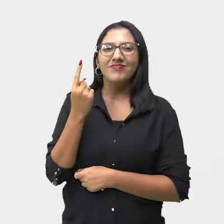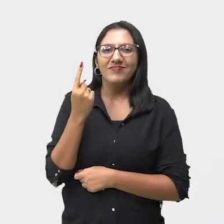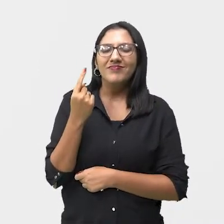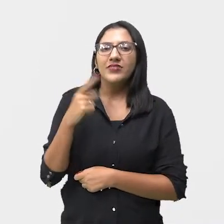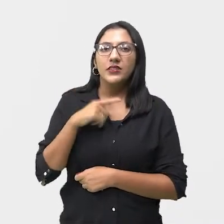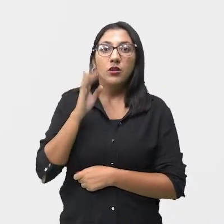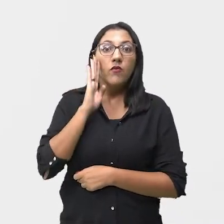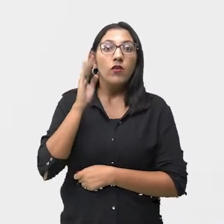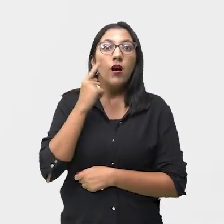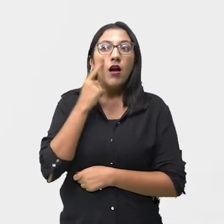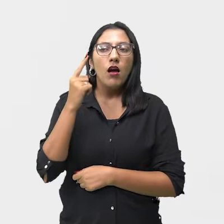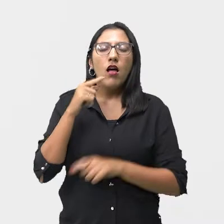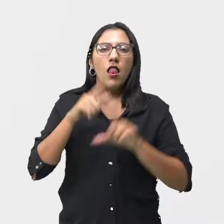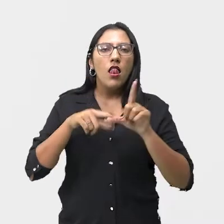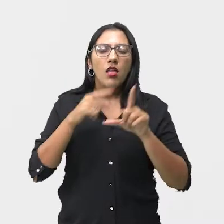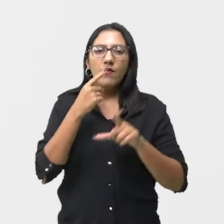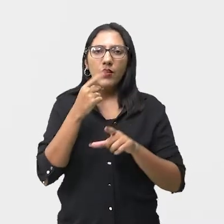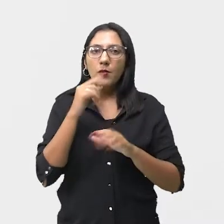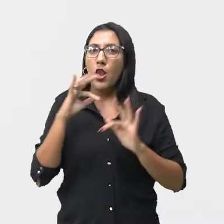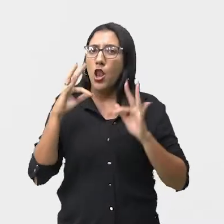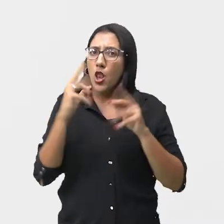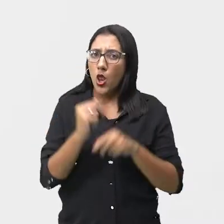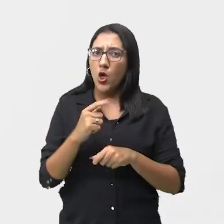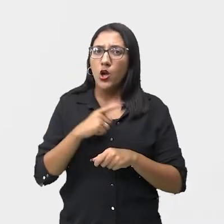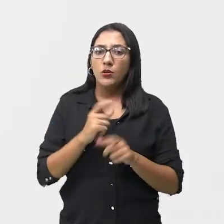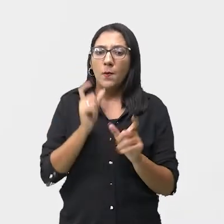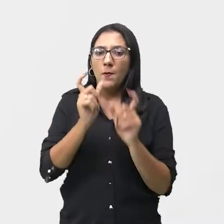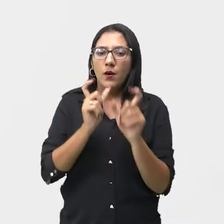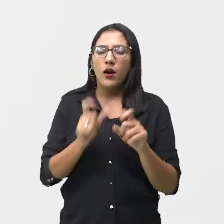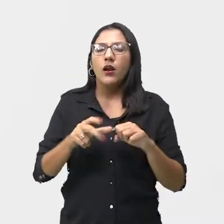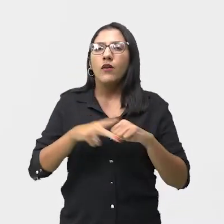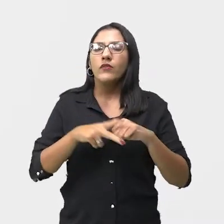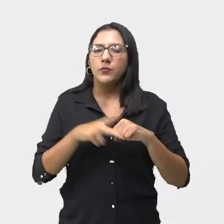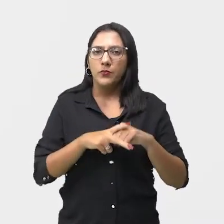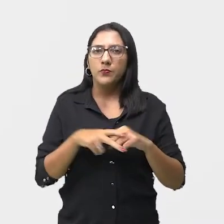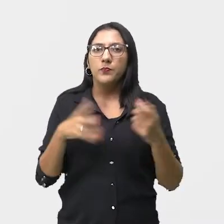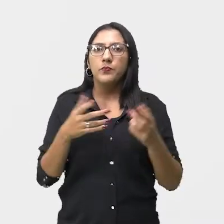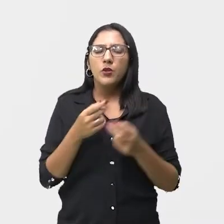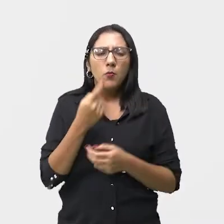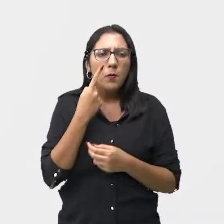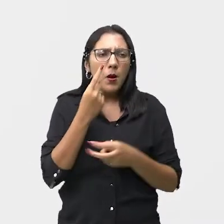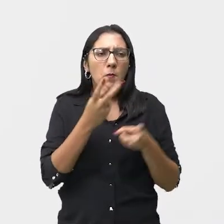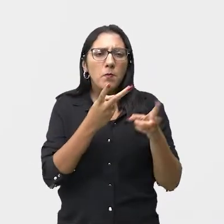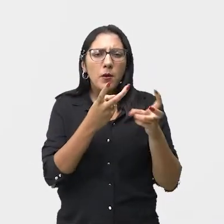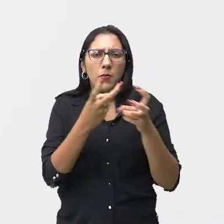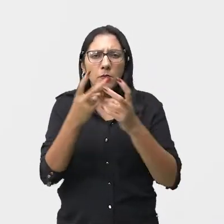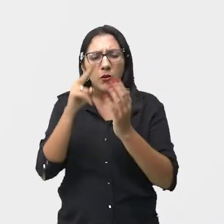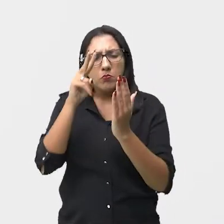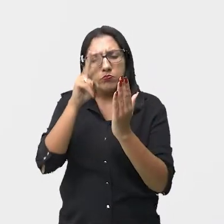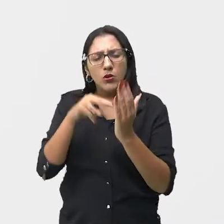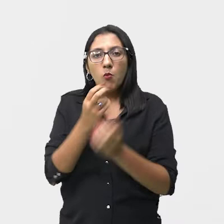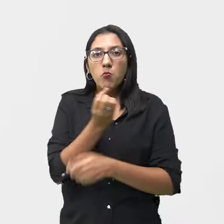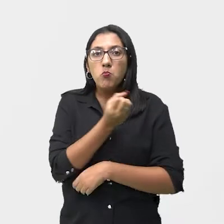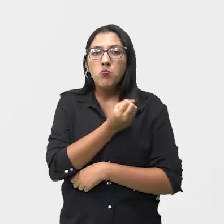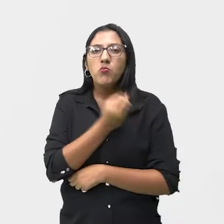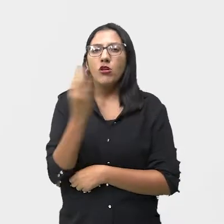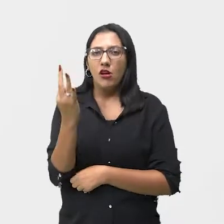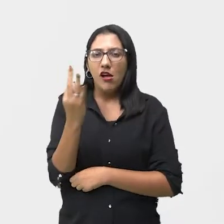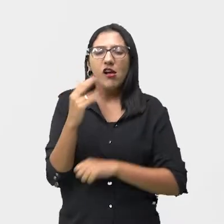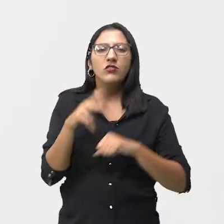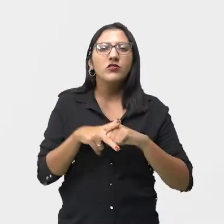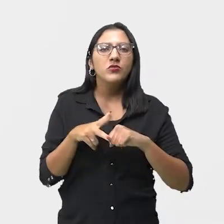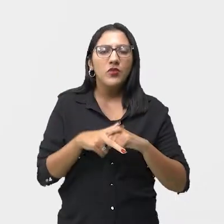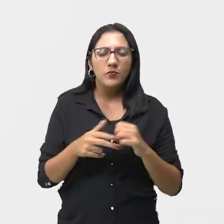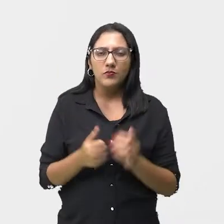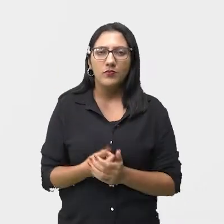Esse destaque em vermelho, tudo isso é forma verbal. Fiquem atentos, então, na quantidade de verbos que nós temos aí e